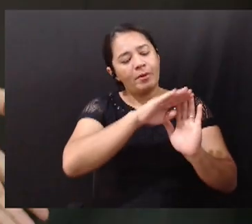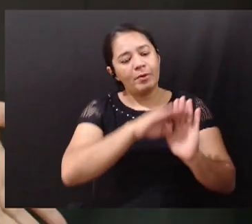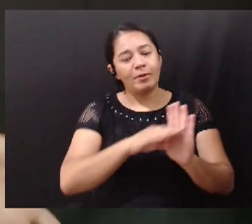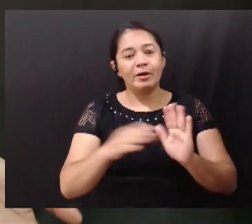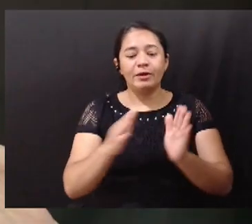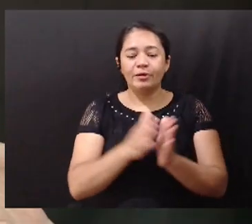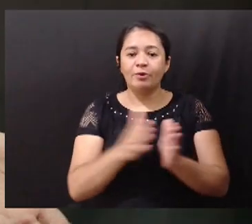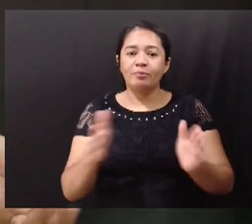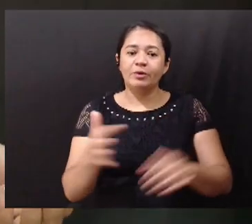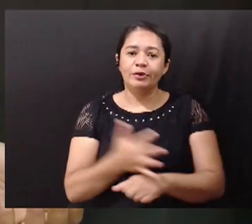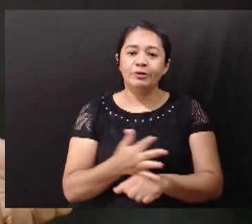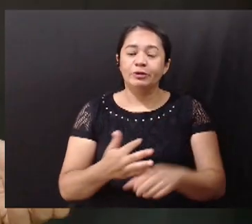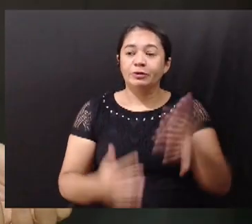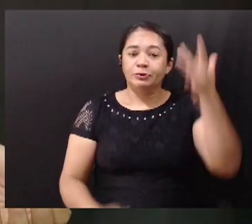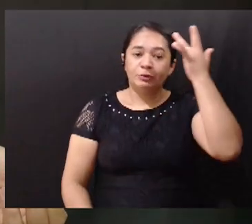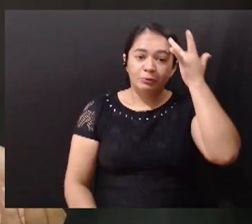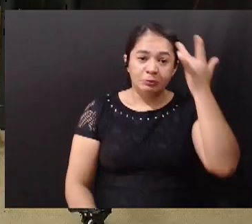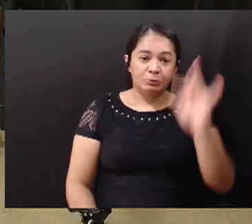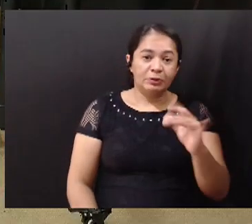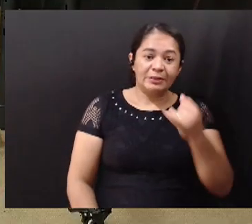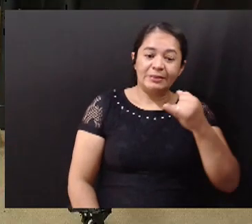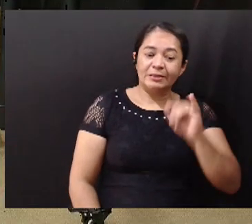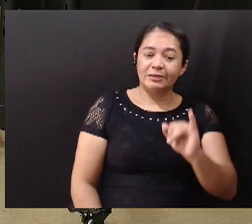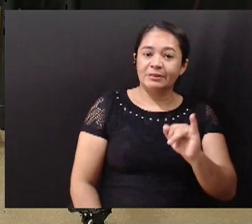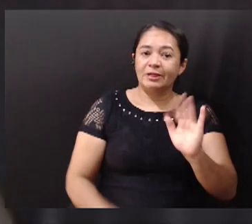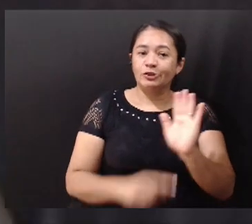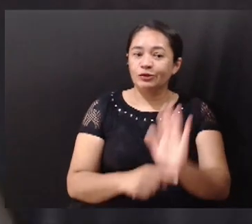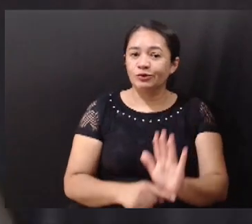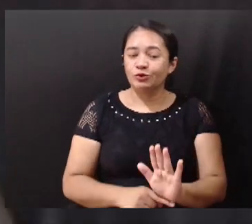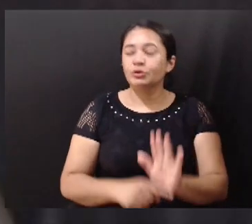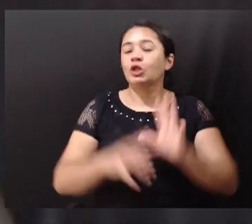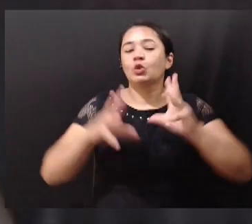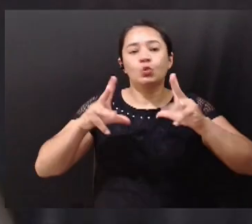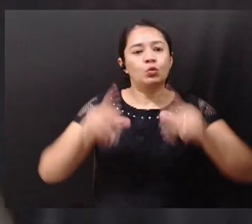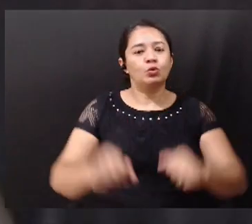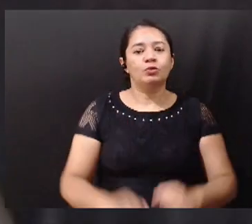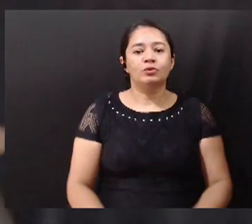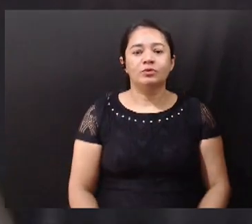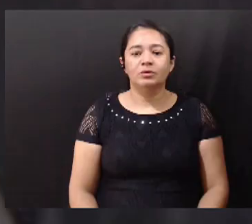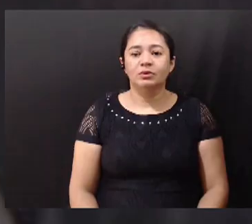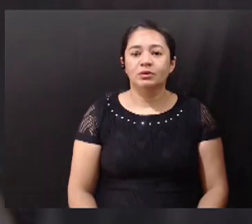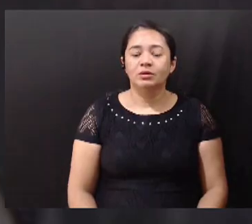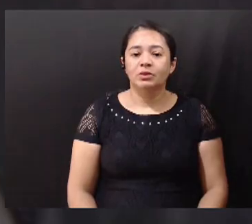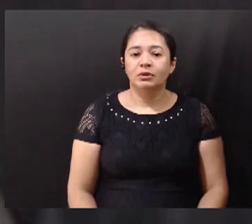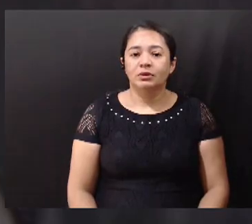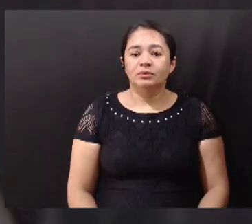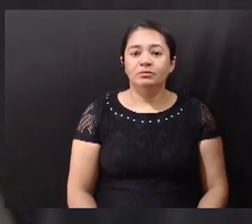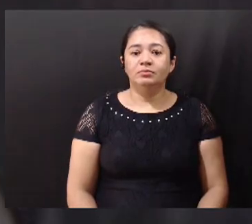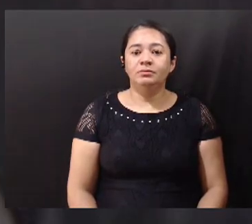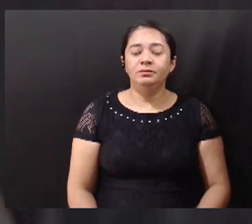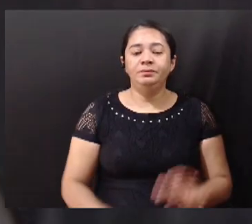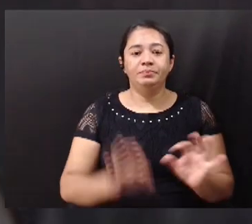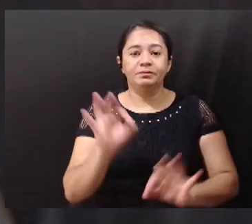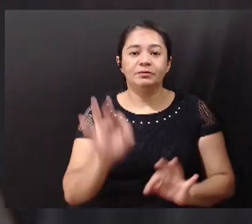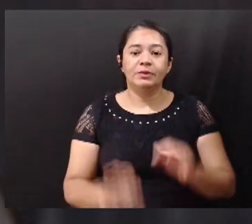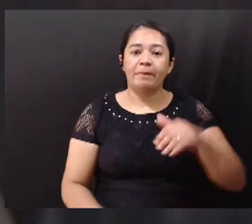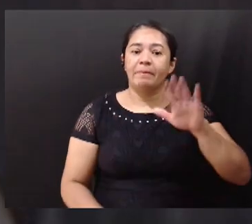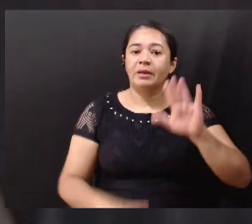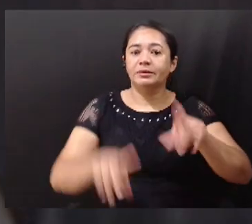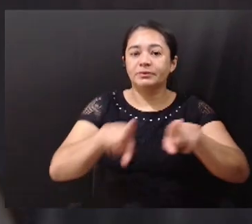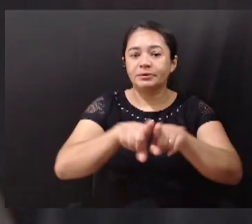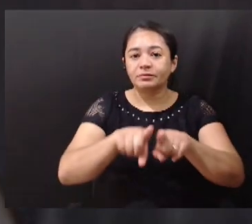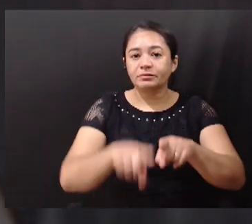se isso existe, Vanessa. Isso ajuda todo mundo, inclusive a criança, a se manter mais organizada também, né? Se a